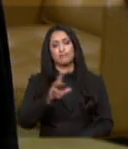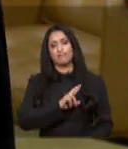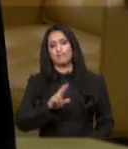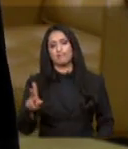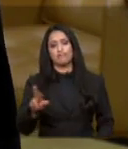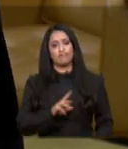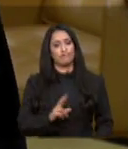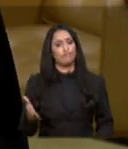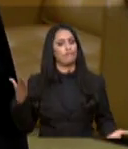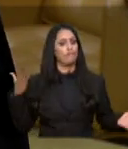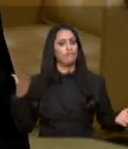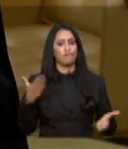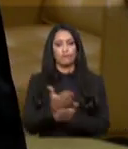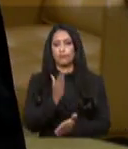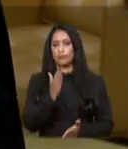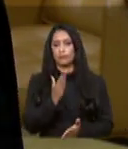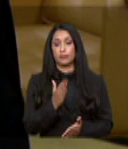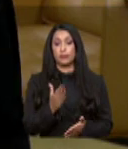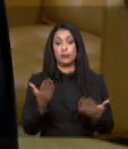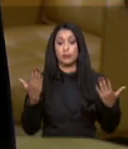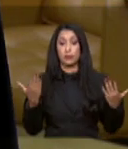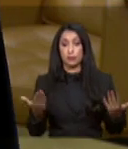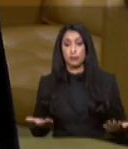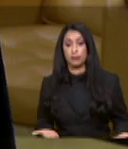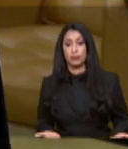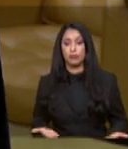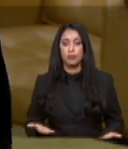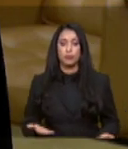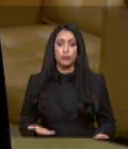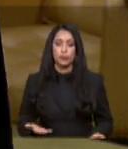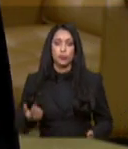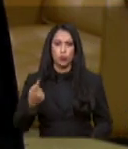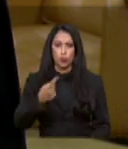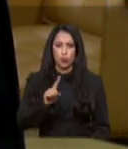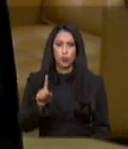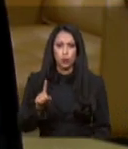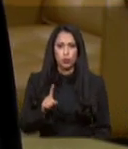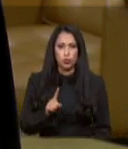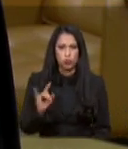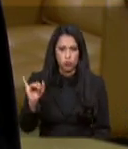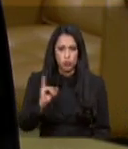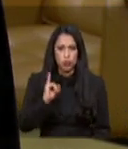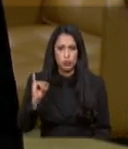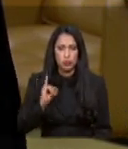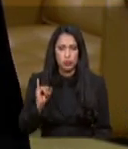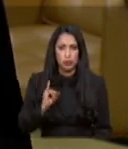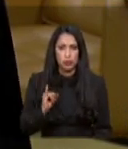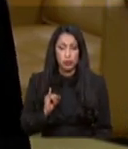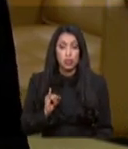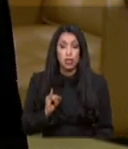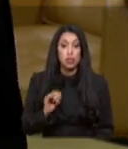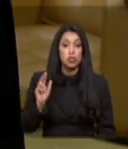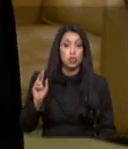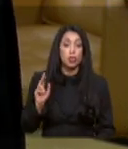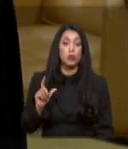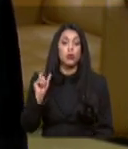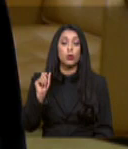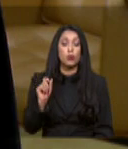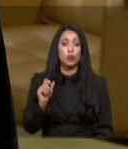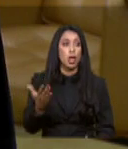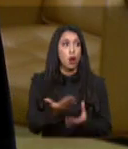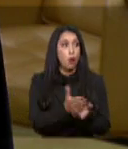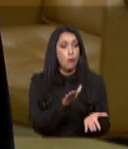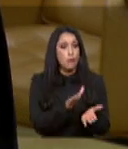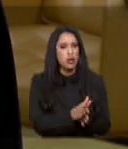ser indeferidos. Por fim, uma última colocação interessante. O tipo de proteção, de pretensão